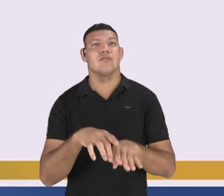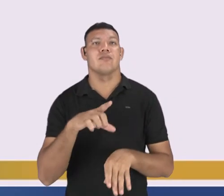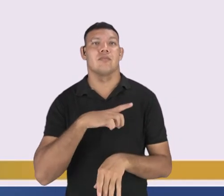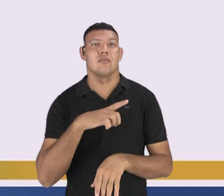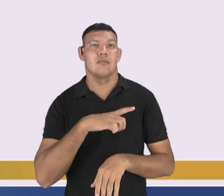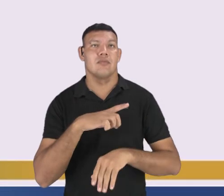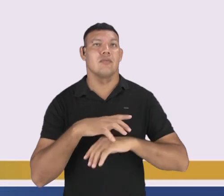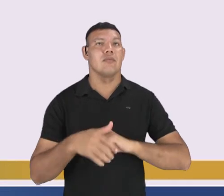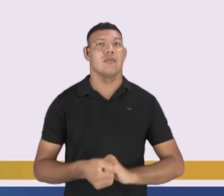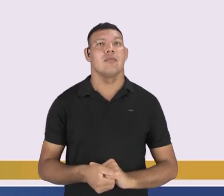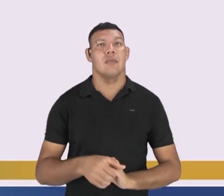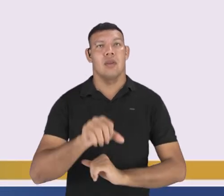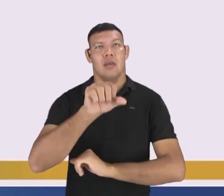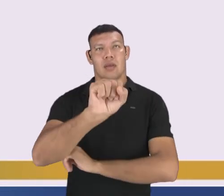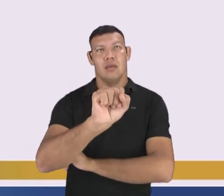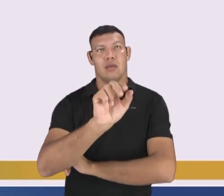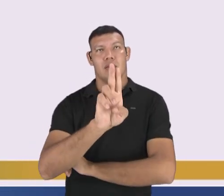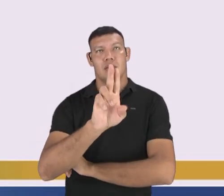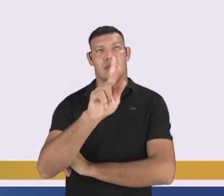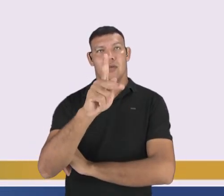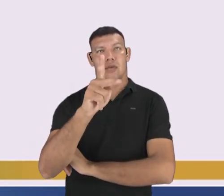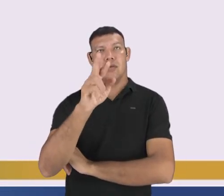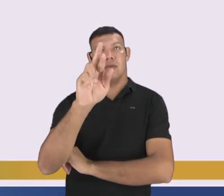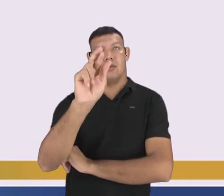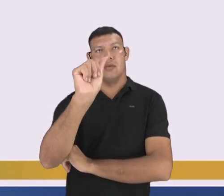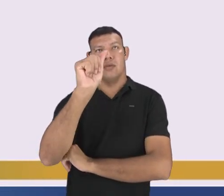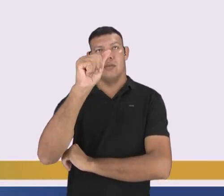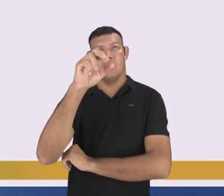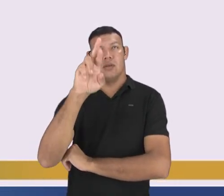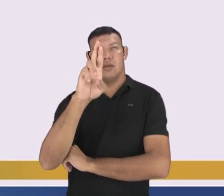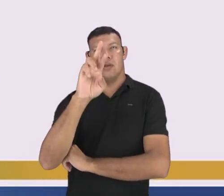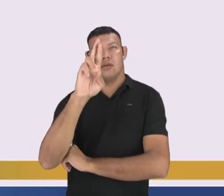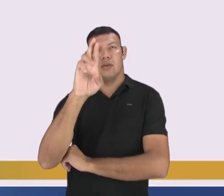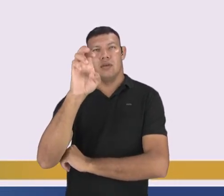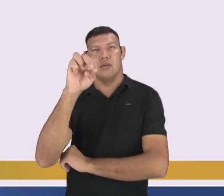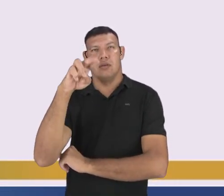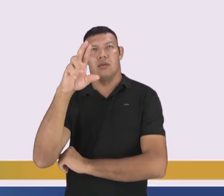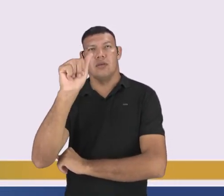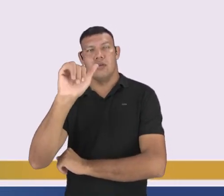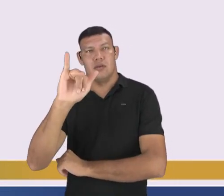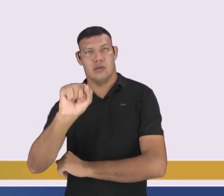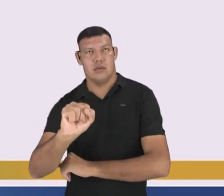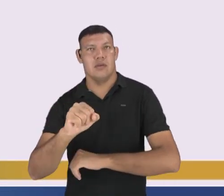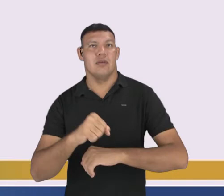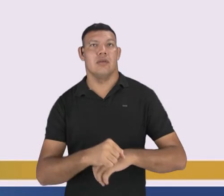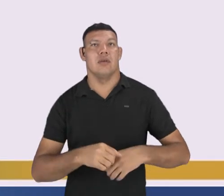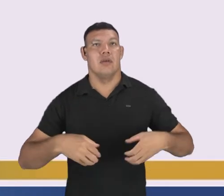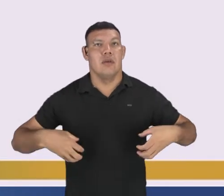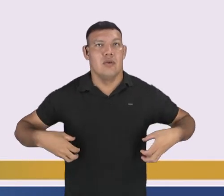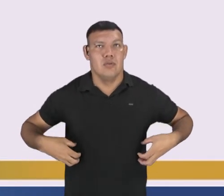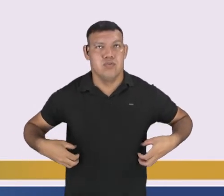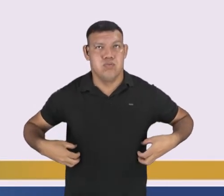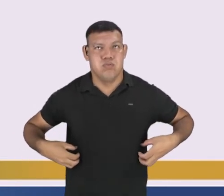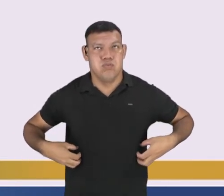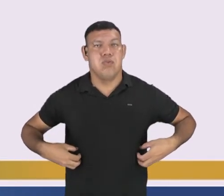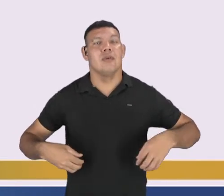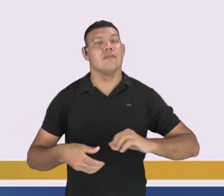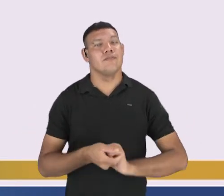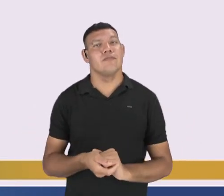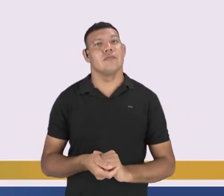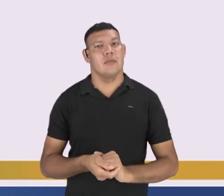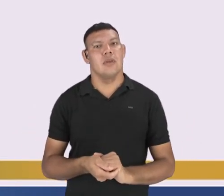as glândulas suprarrenais, que situam-se acima dos rins e produzem a adrenalina, que é o hormônio que prepara o corpo para a